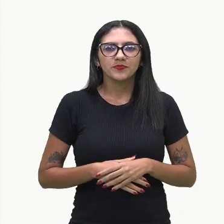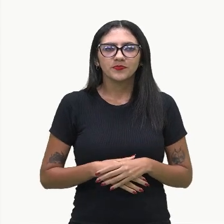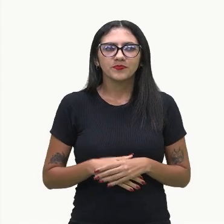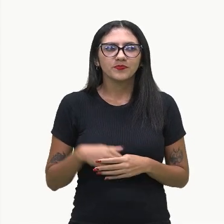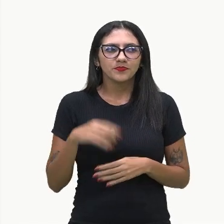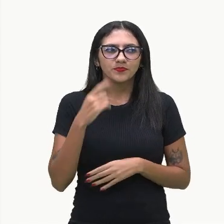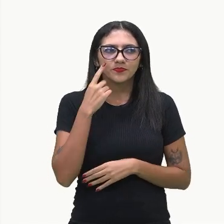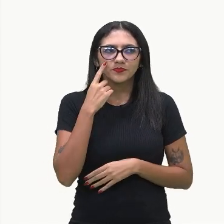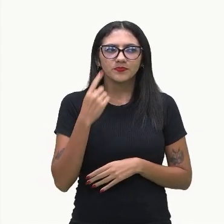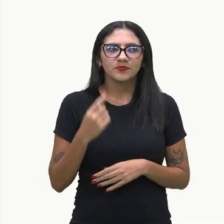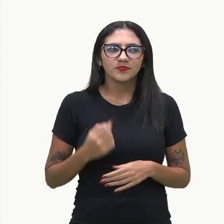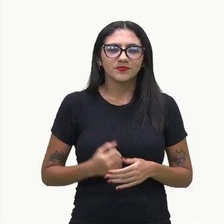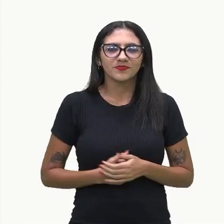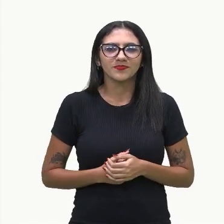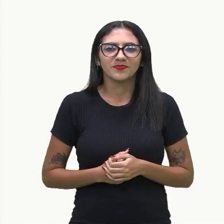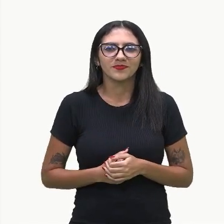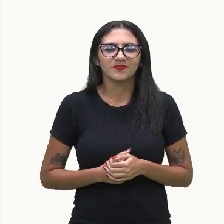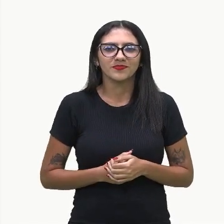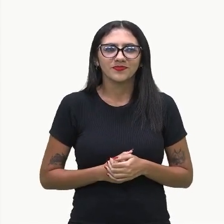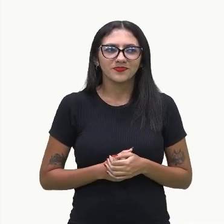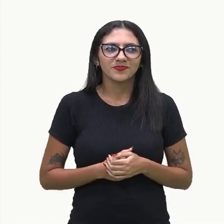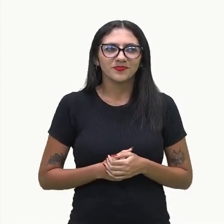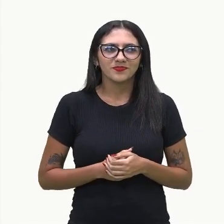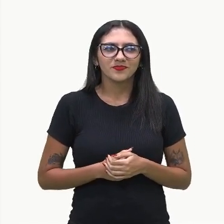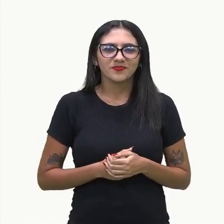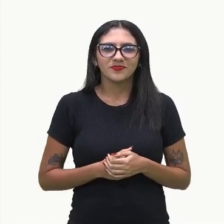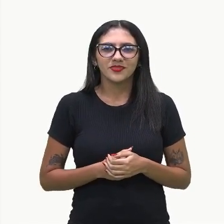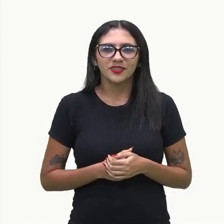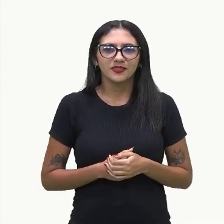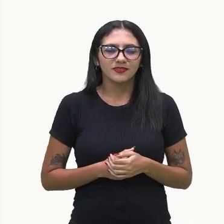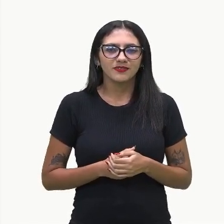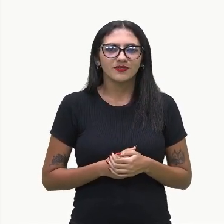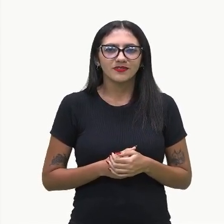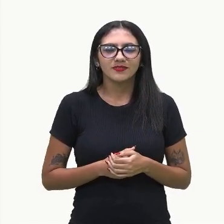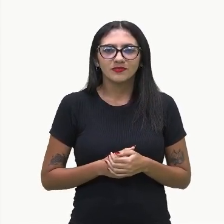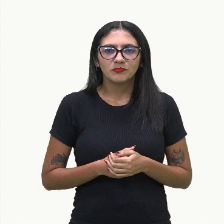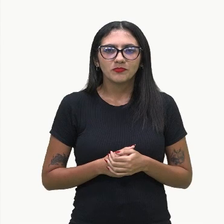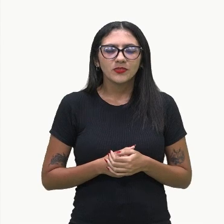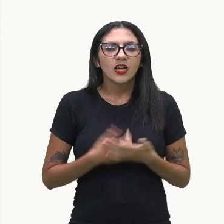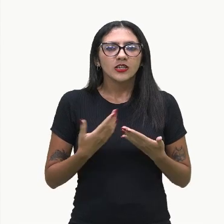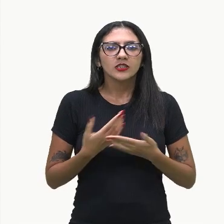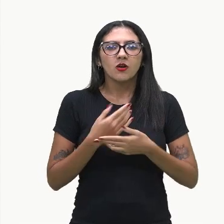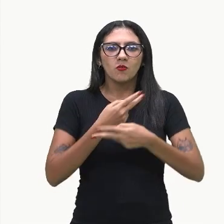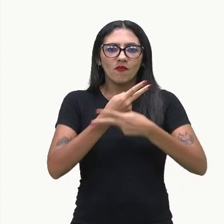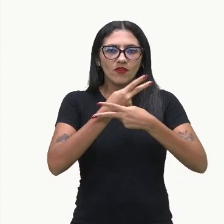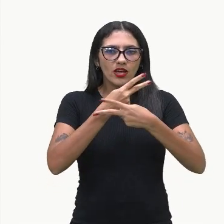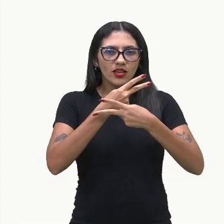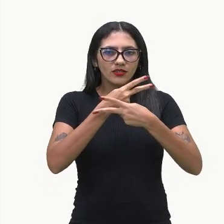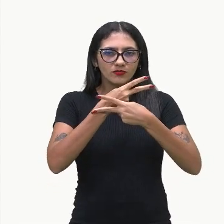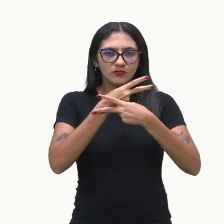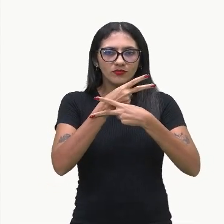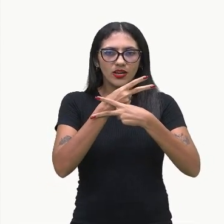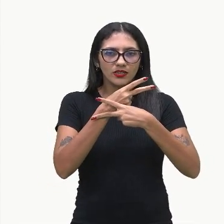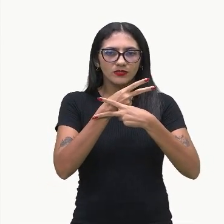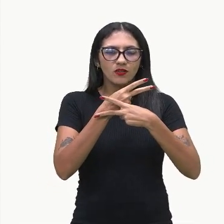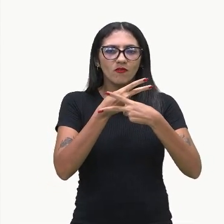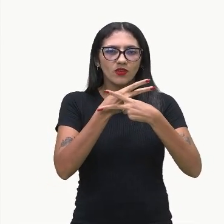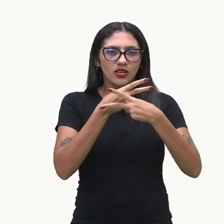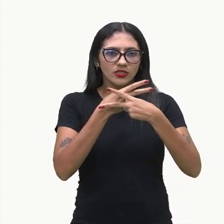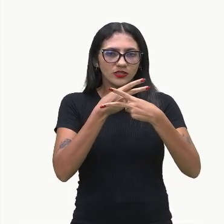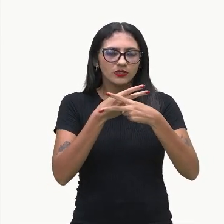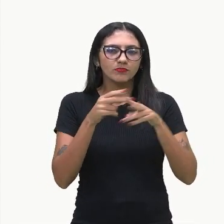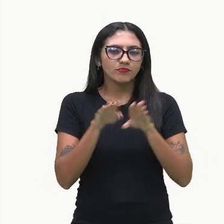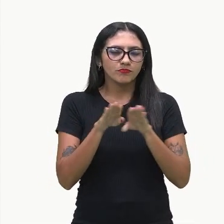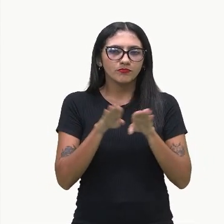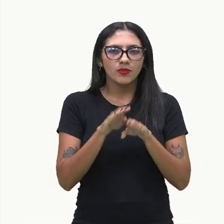A. Então, os ângulos opostos pelo vértice, que nós aqui podemos chamar também de